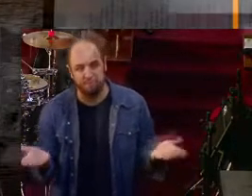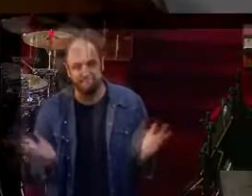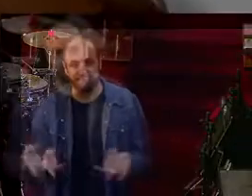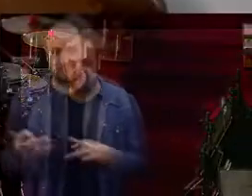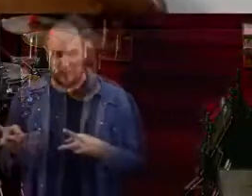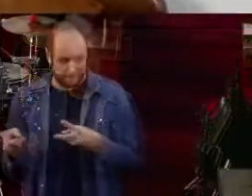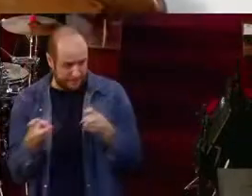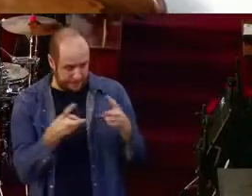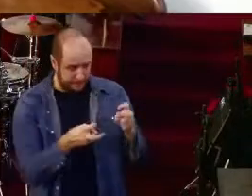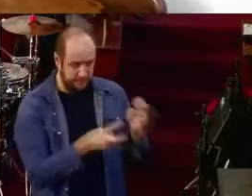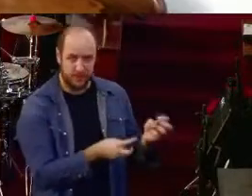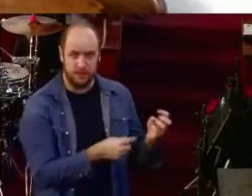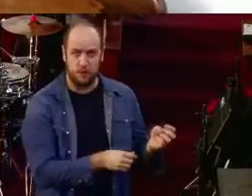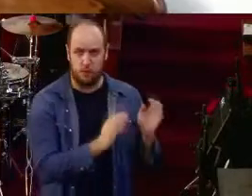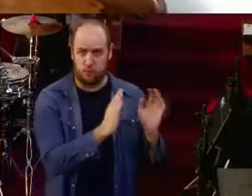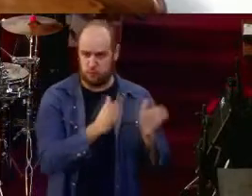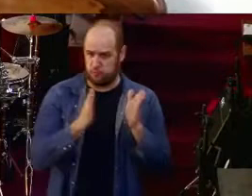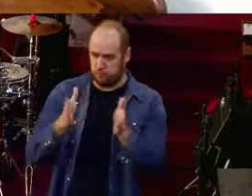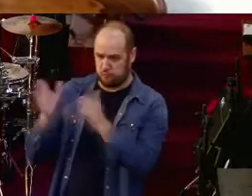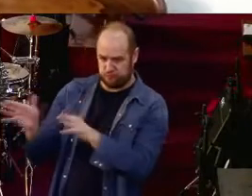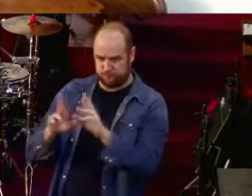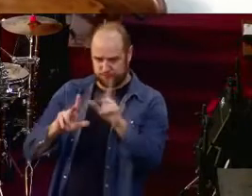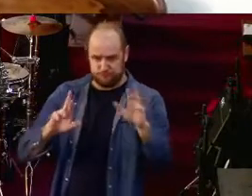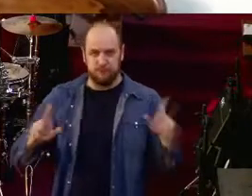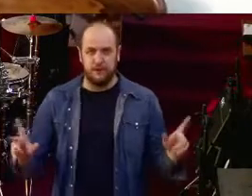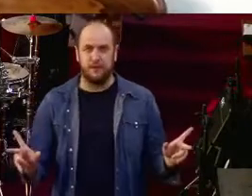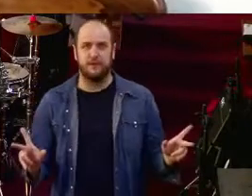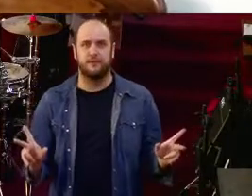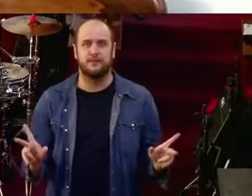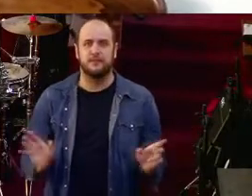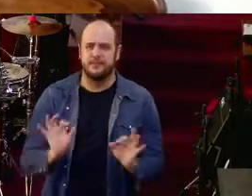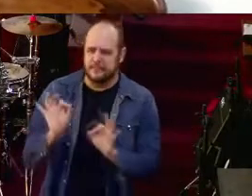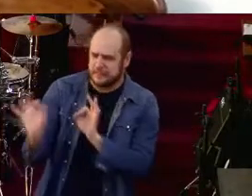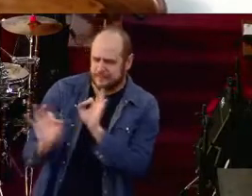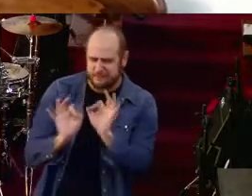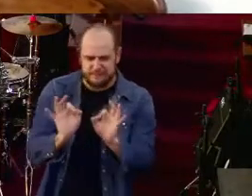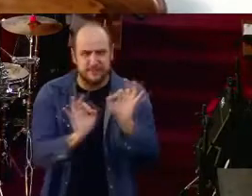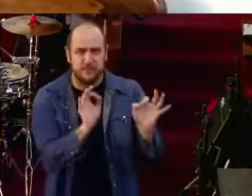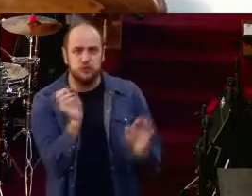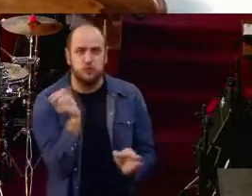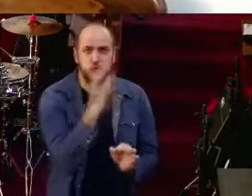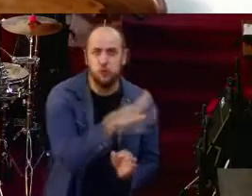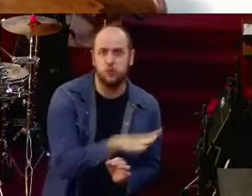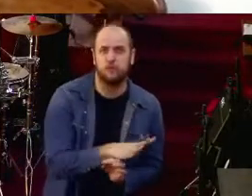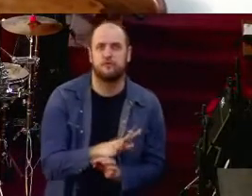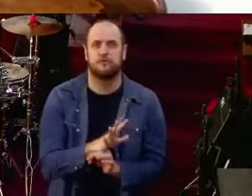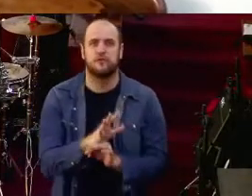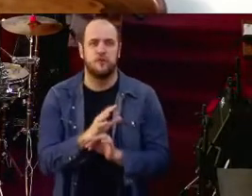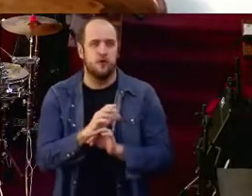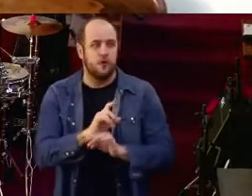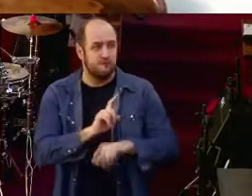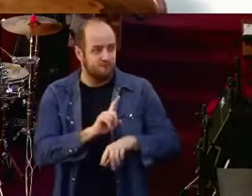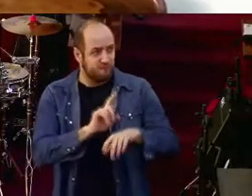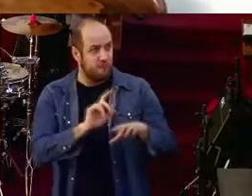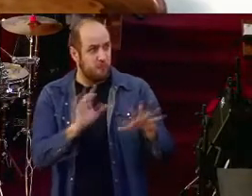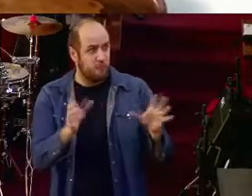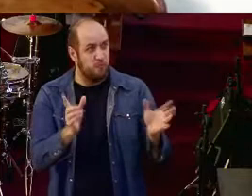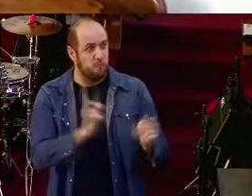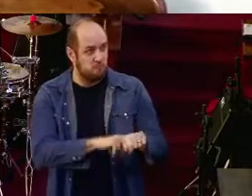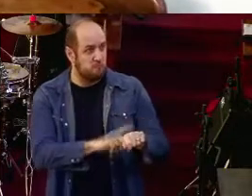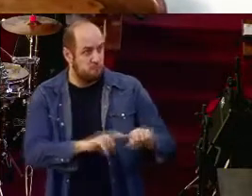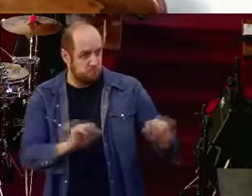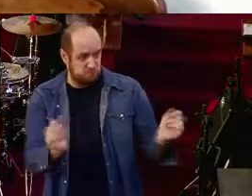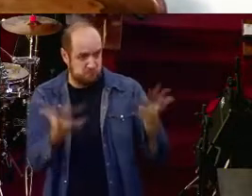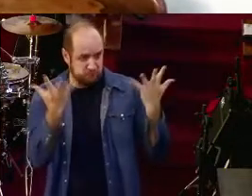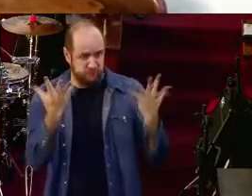que nas 3 passagens, nós temos um elemento novo que acrescenta este grande momento de Jesus. Mas resta